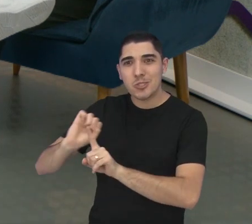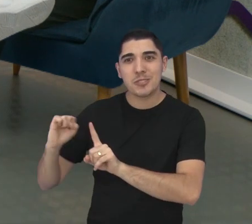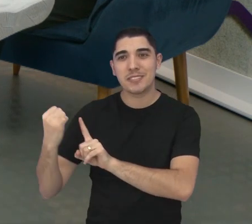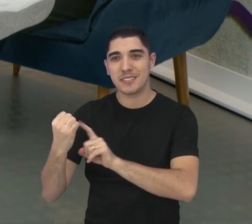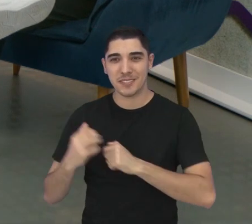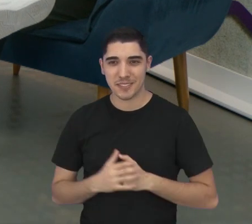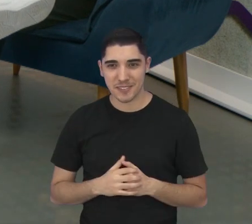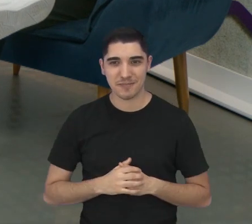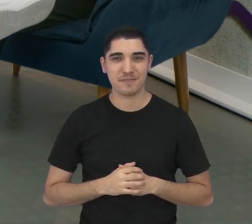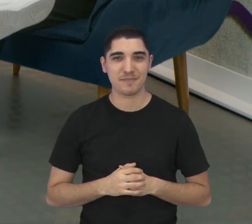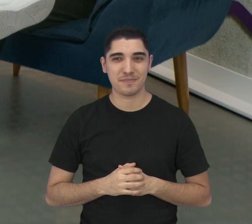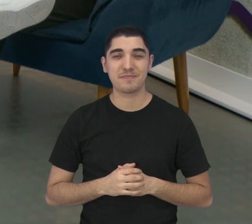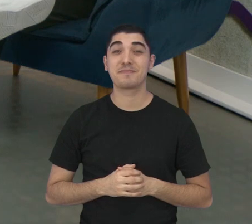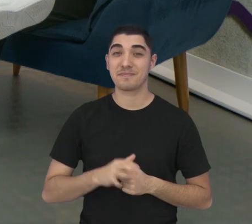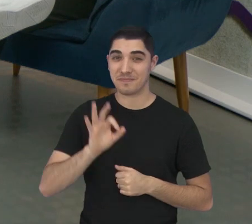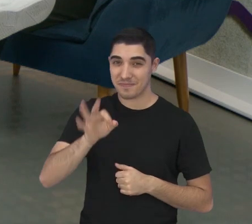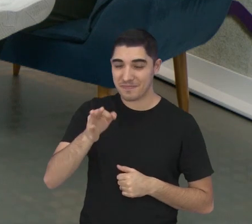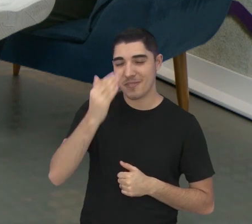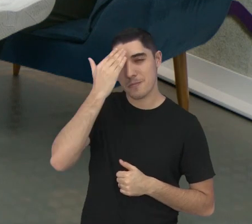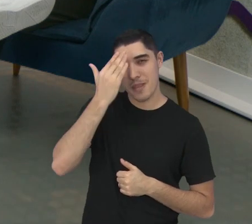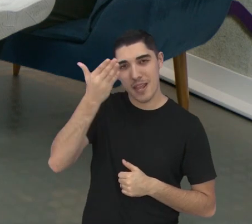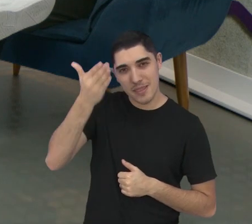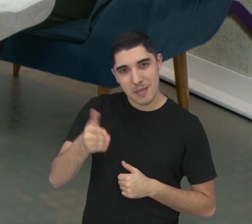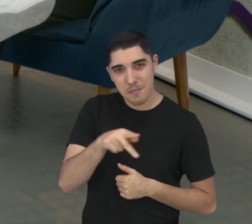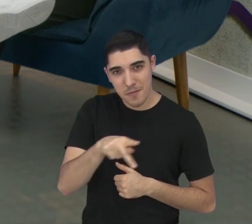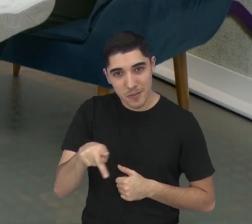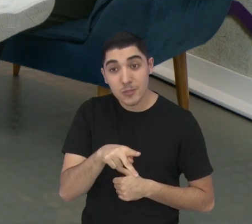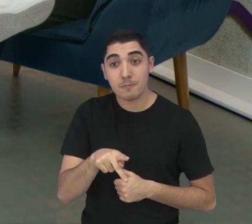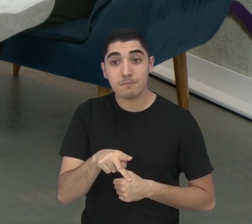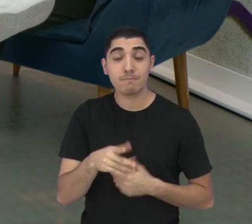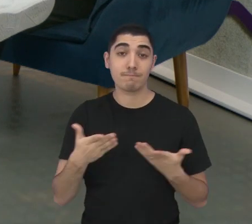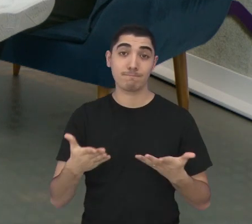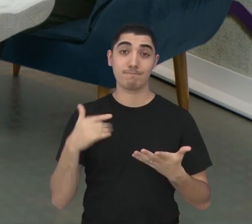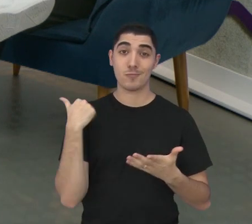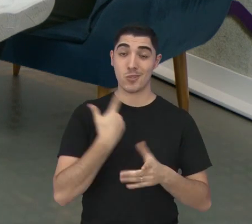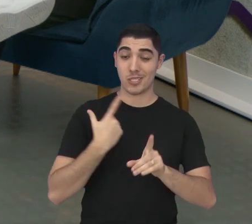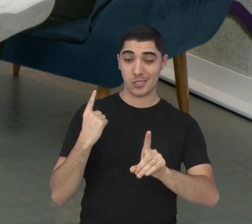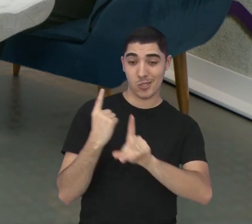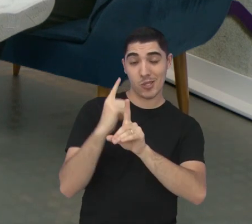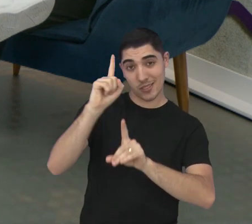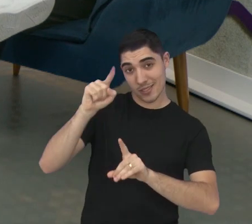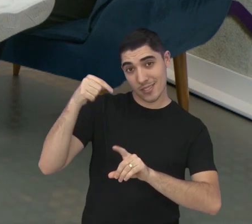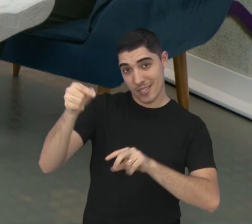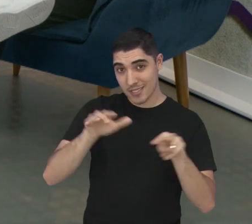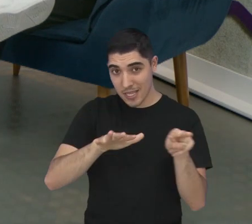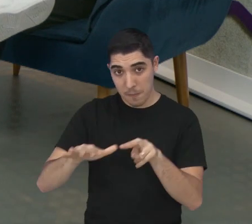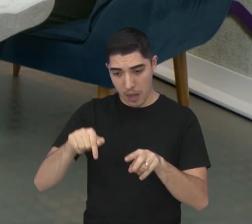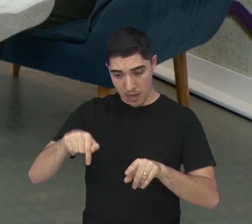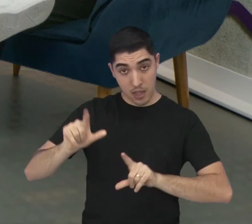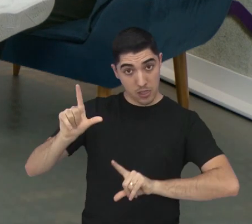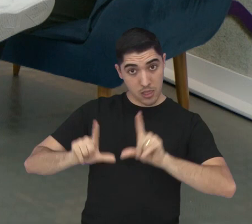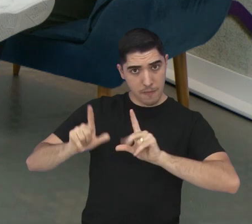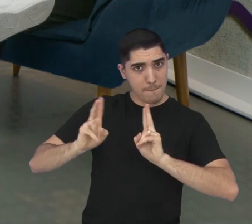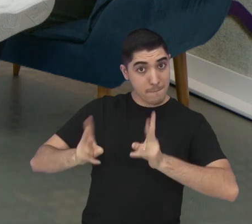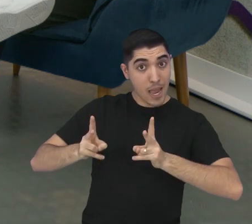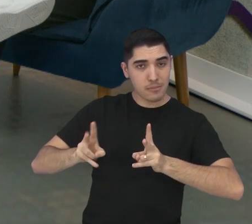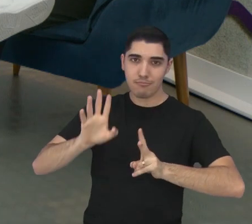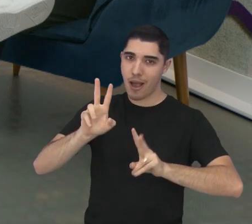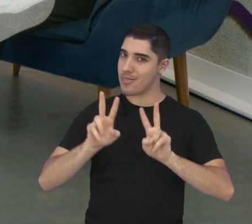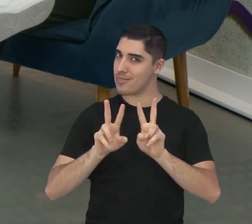social. É isso aí, muito obrigado, professora. Obrigada. E nós nos encontramos na semana que vem, nessa